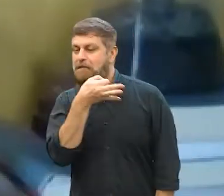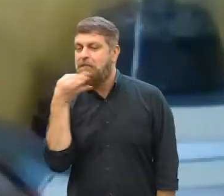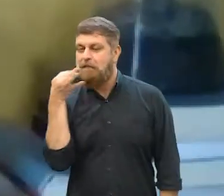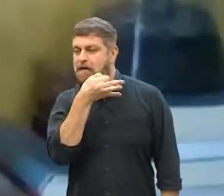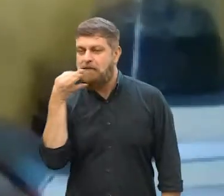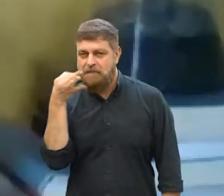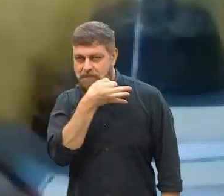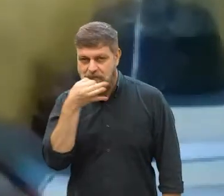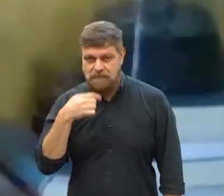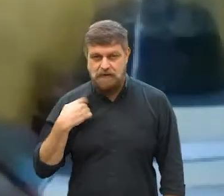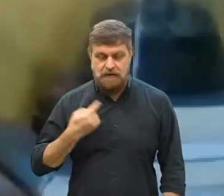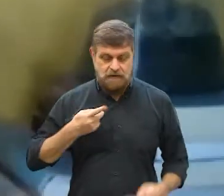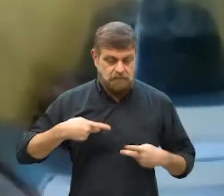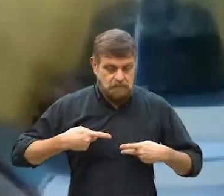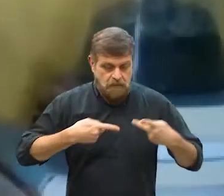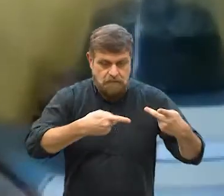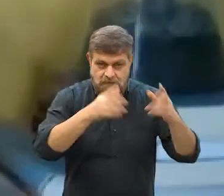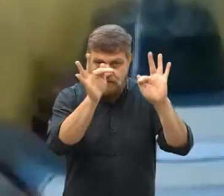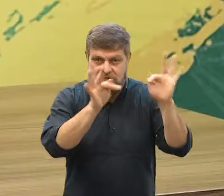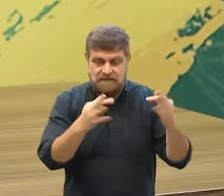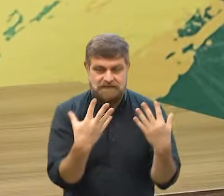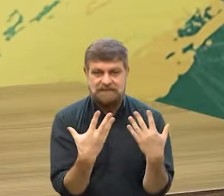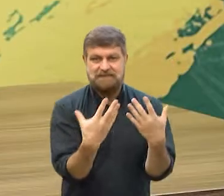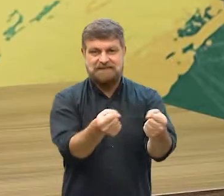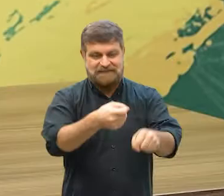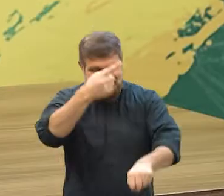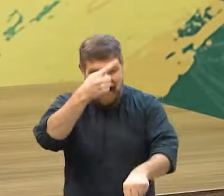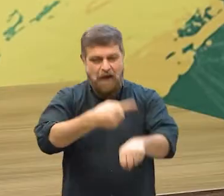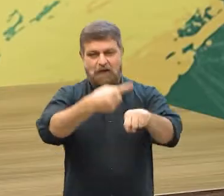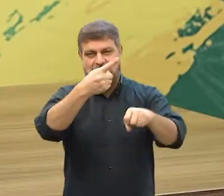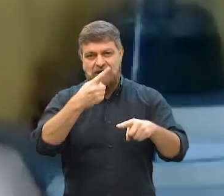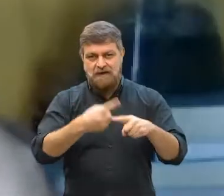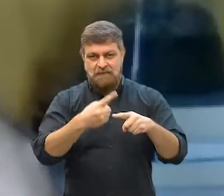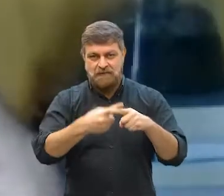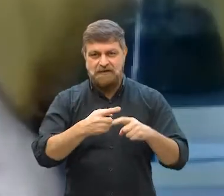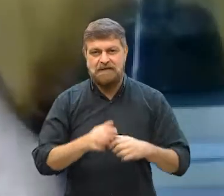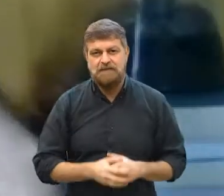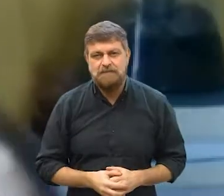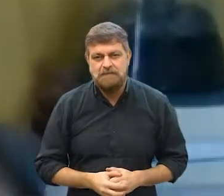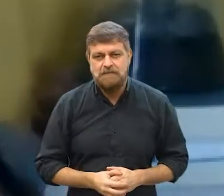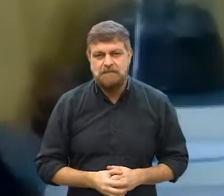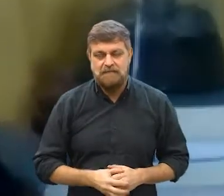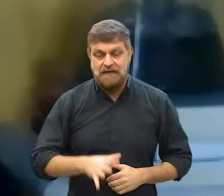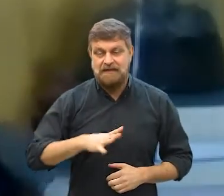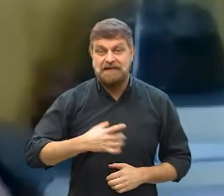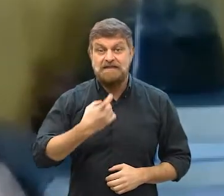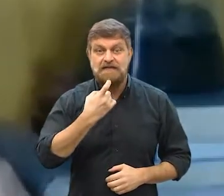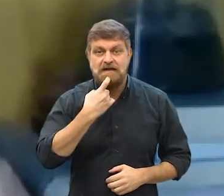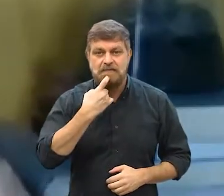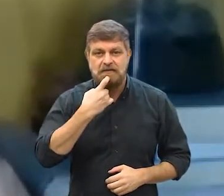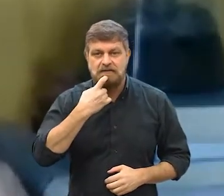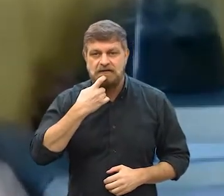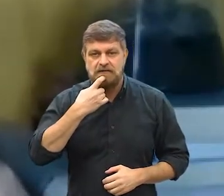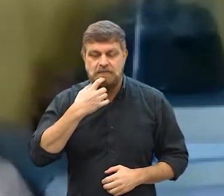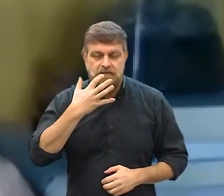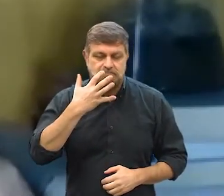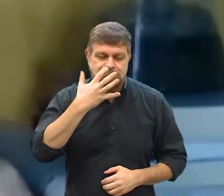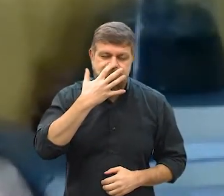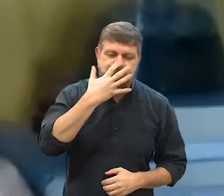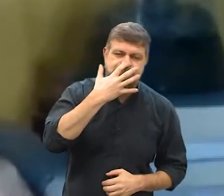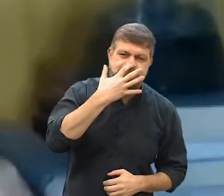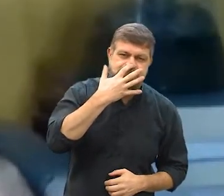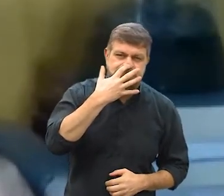e eu fiquei muito feliz com o convite na hora eu aceitei melhor ao médico e de Campinas eu tenho uma admiração muito grande